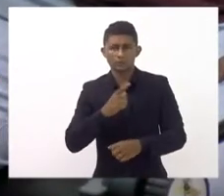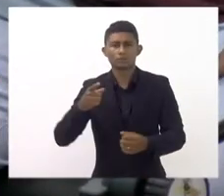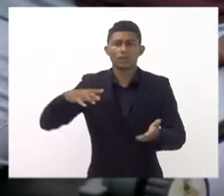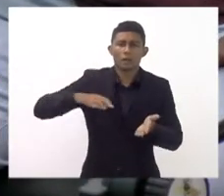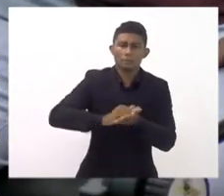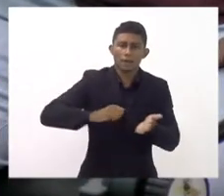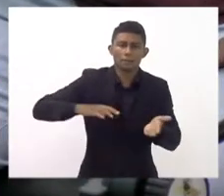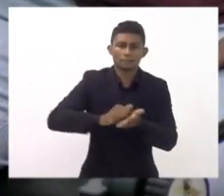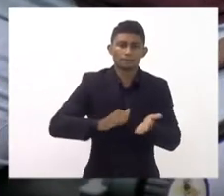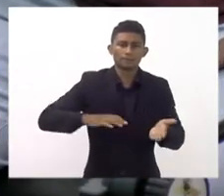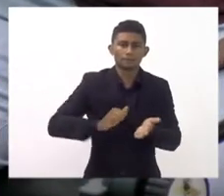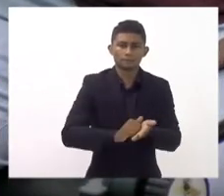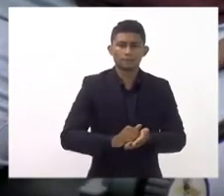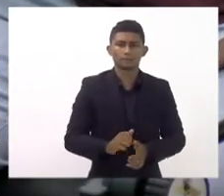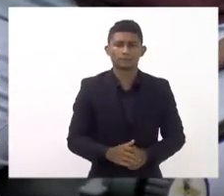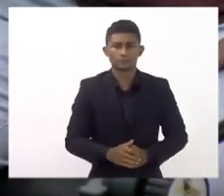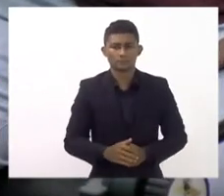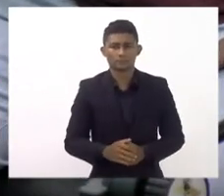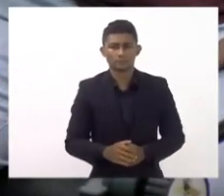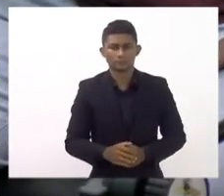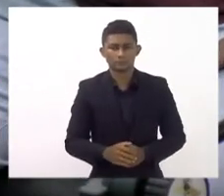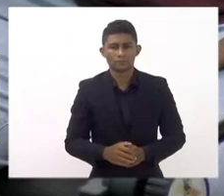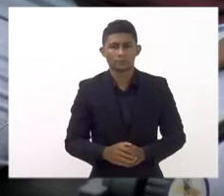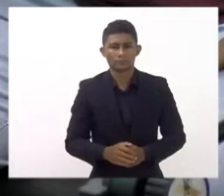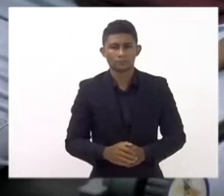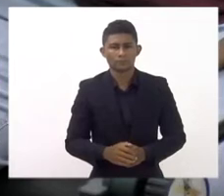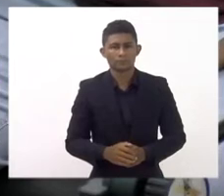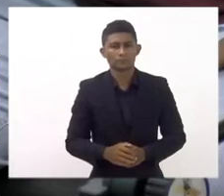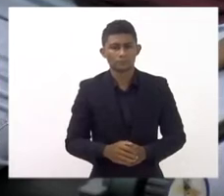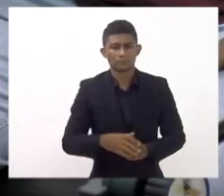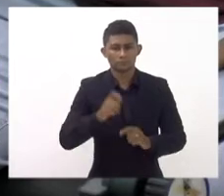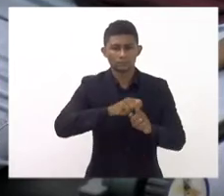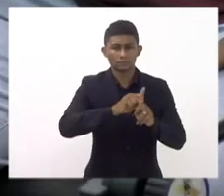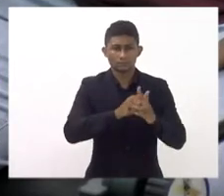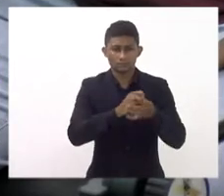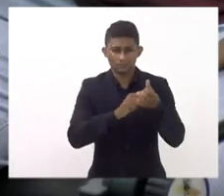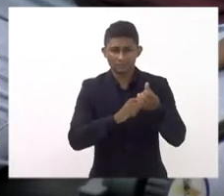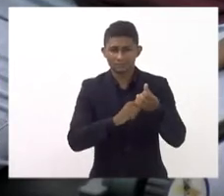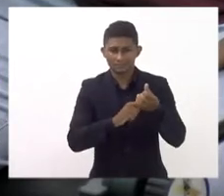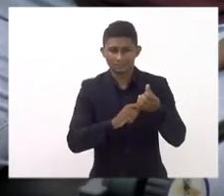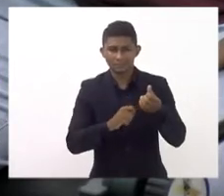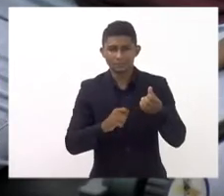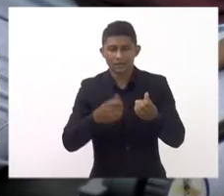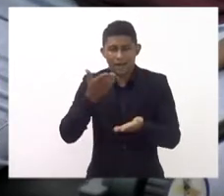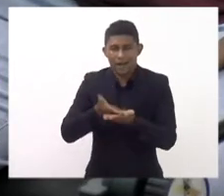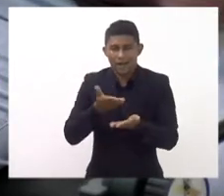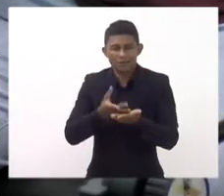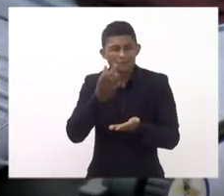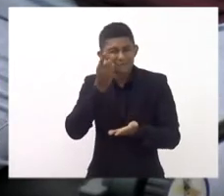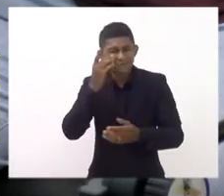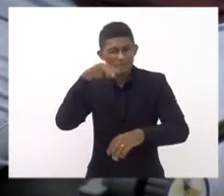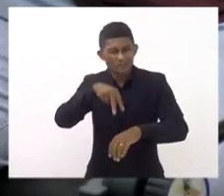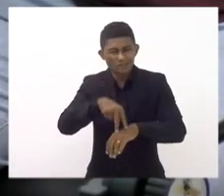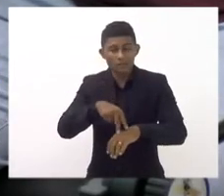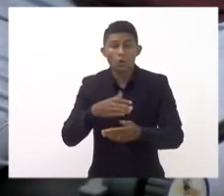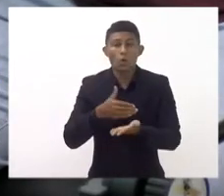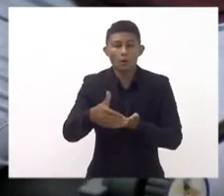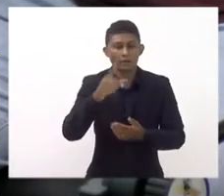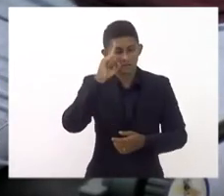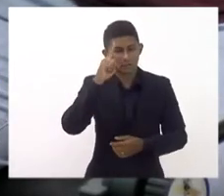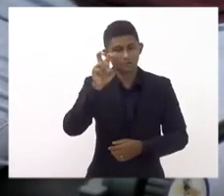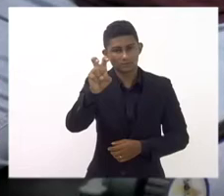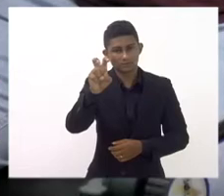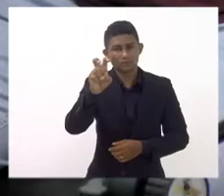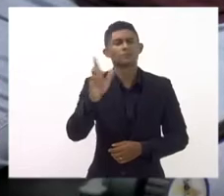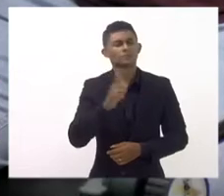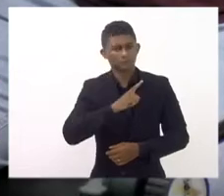matriculados hoje, já para o próximo semestre, começamos agora as aulas presenciais dia 5, se Deus quiser,